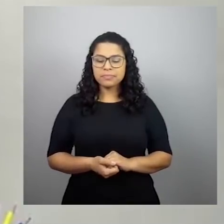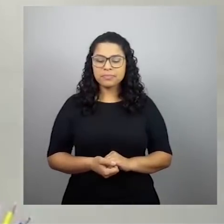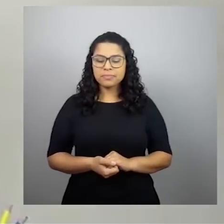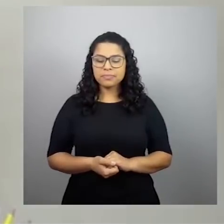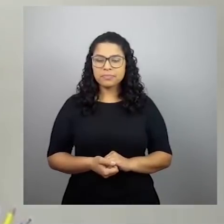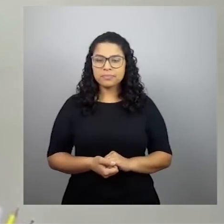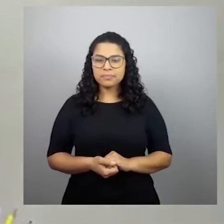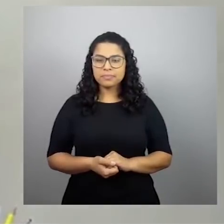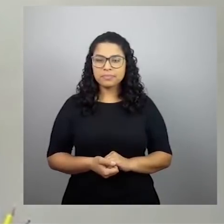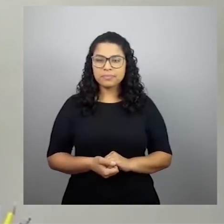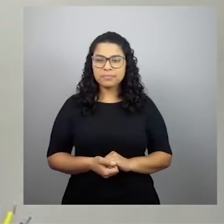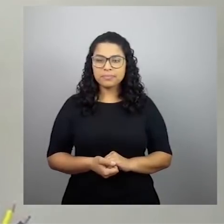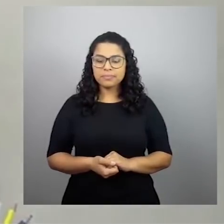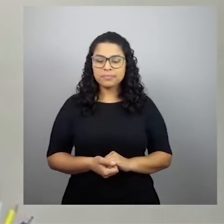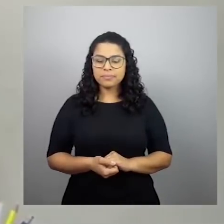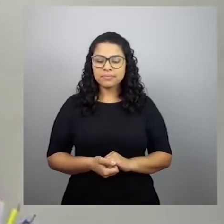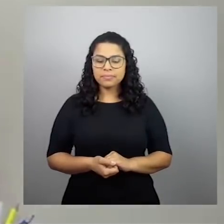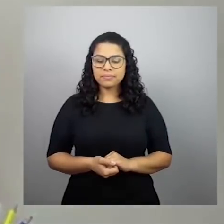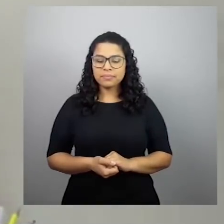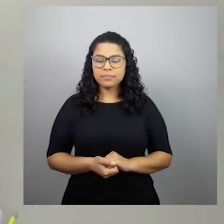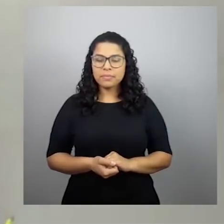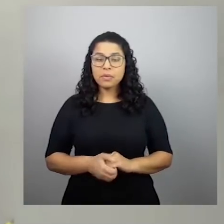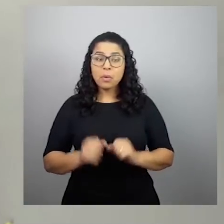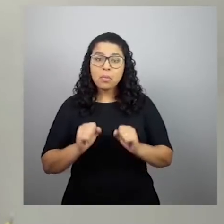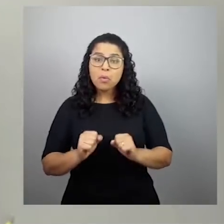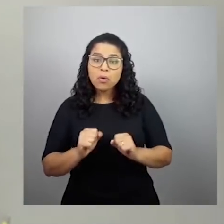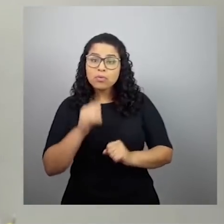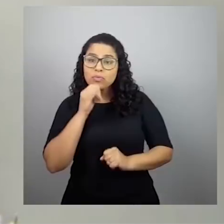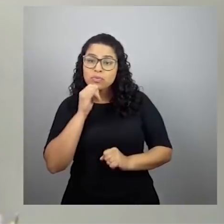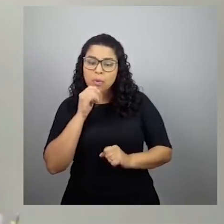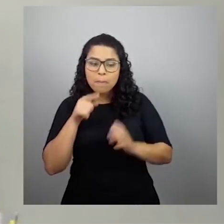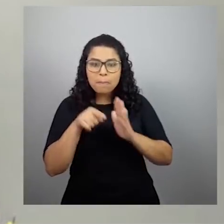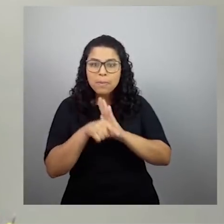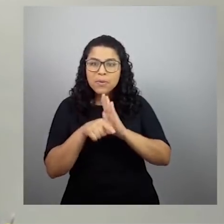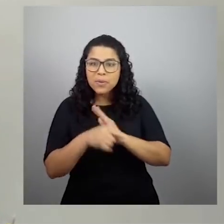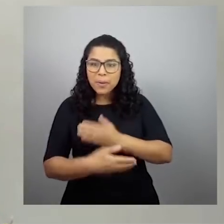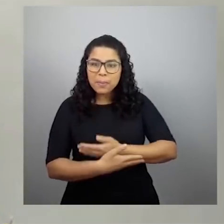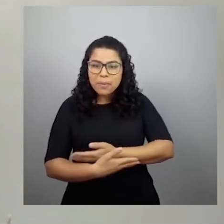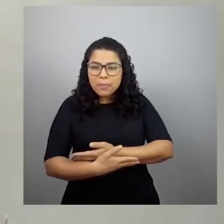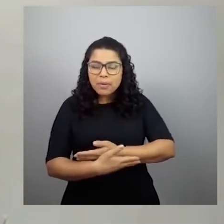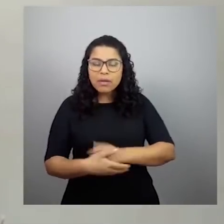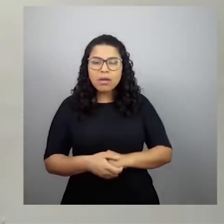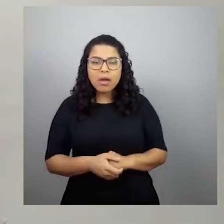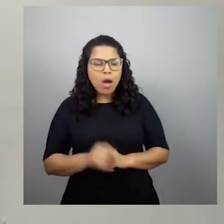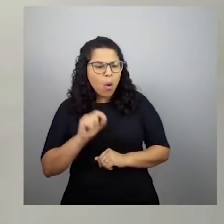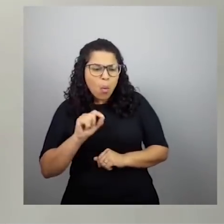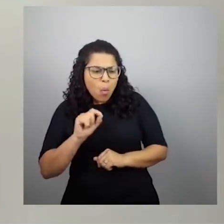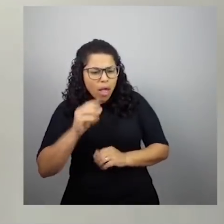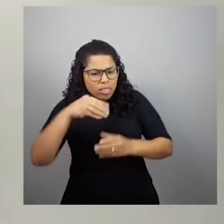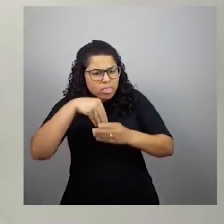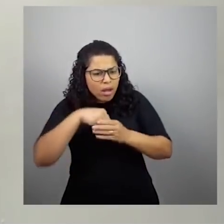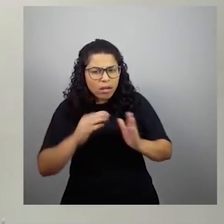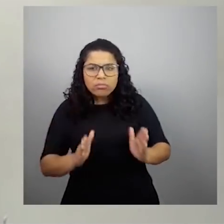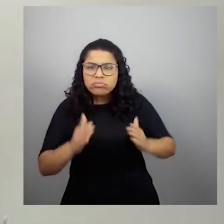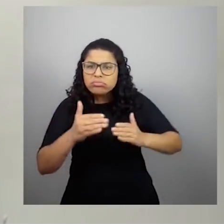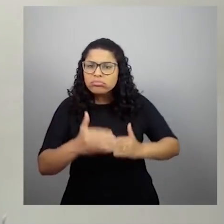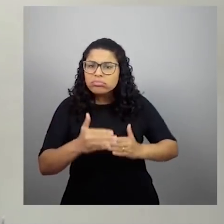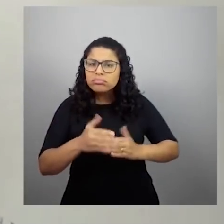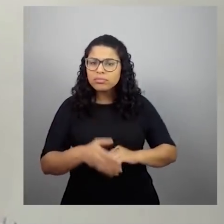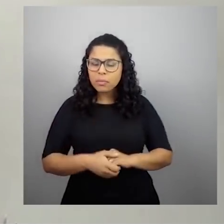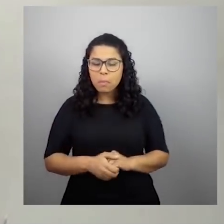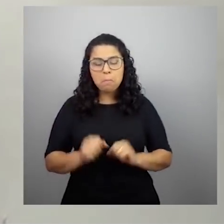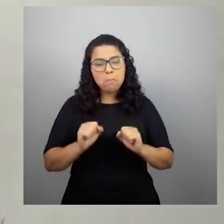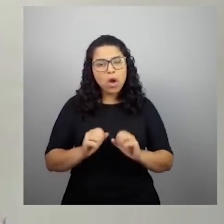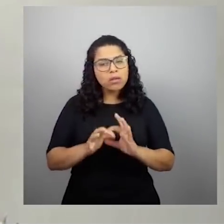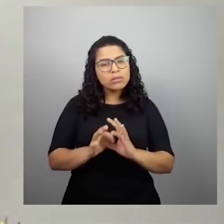Com a caixinha, vocês poderão fazer um mistério. Nossa, o que será que tem dentro dessa caixa? Se o bebê conseguir abrir,